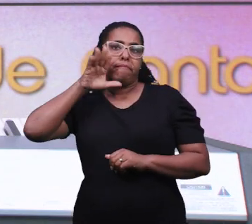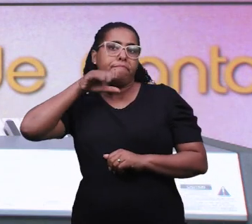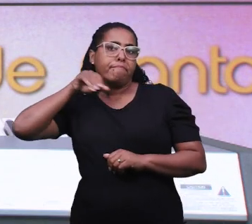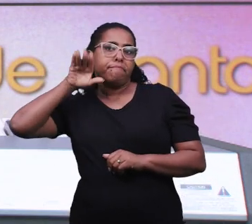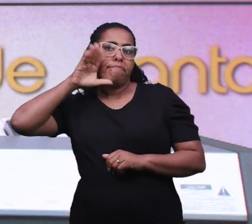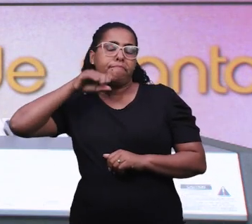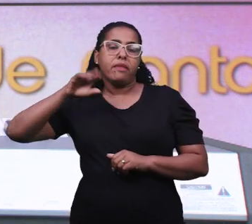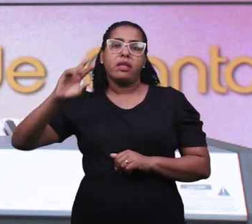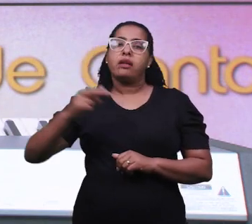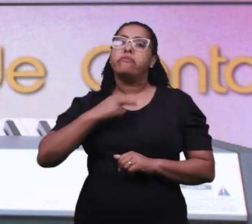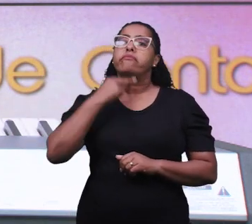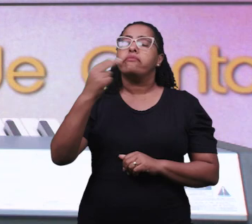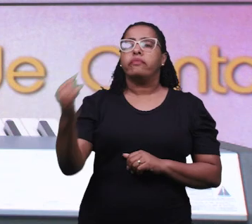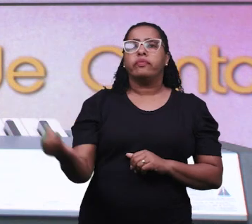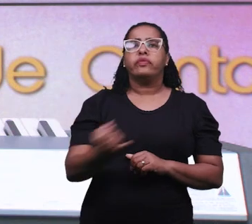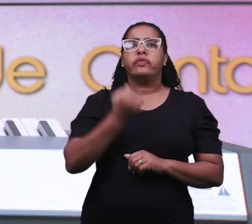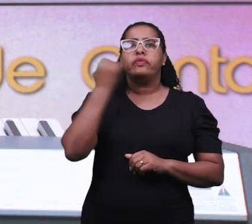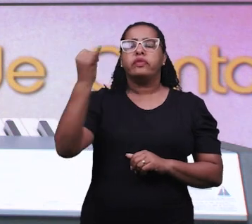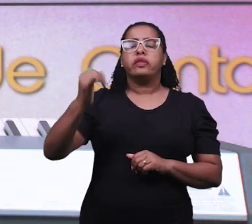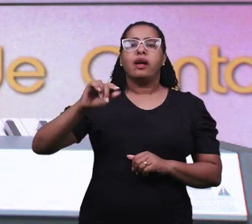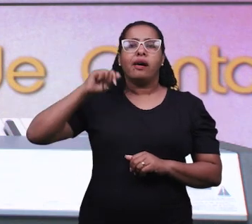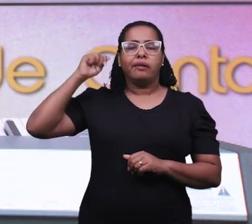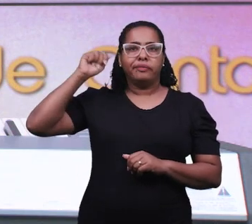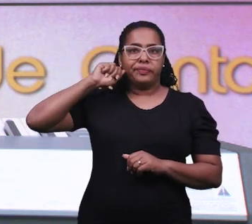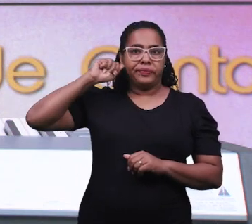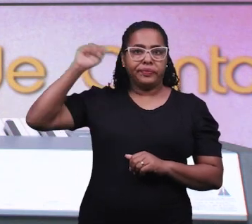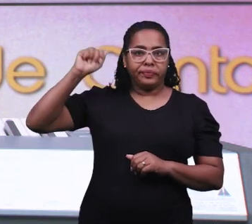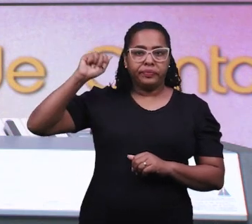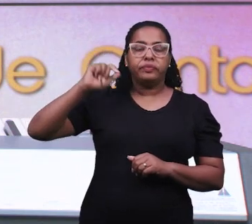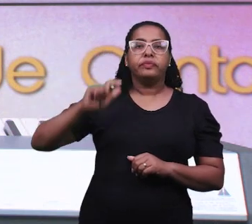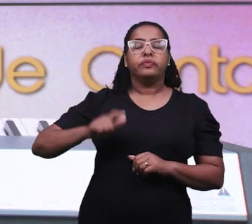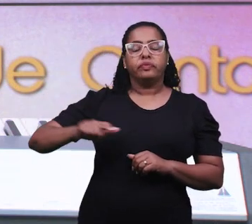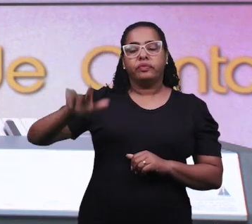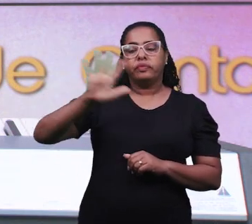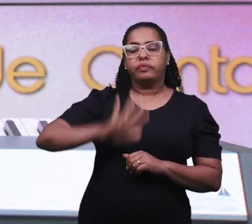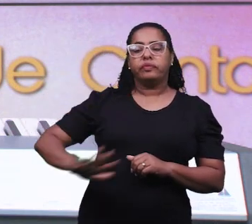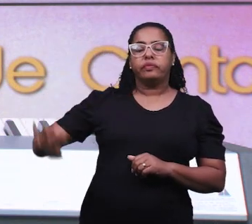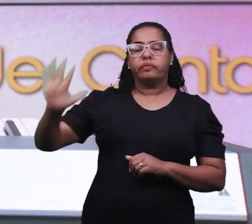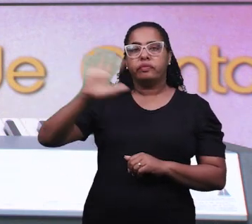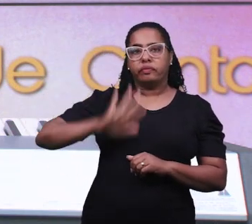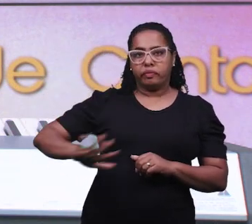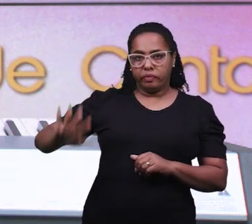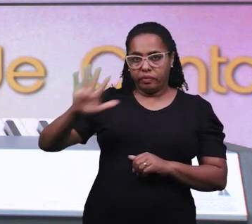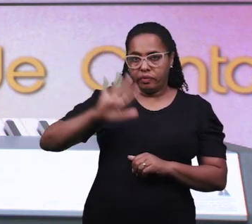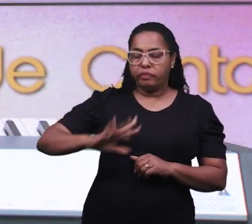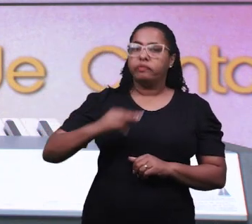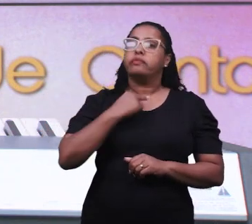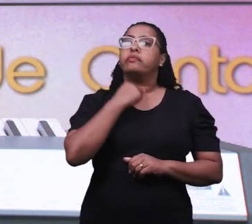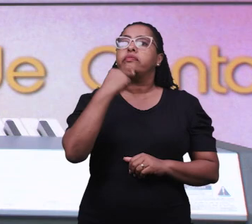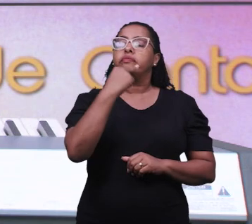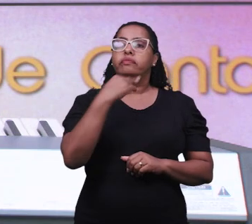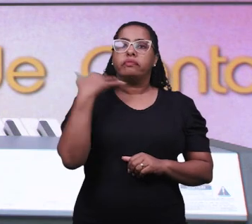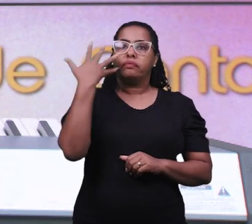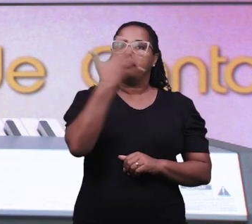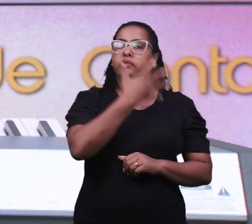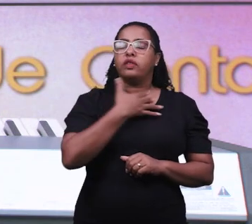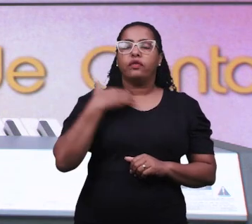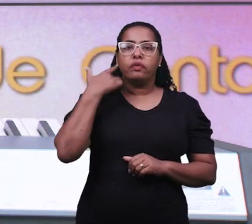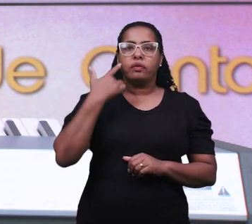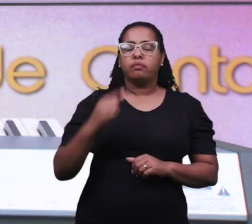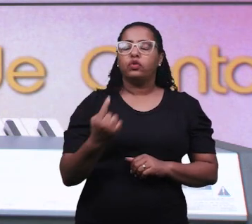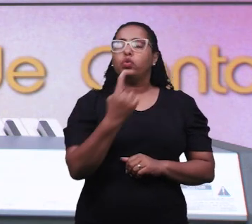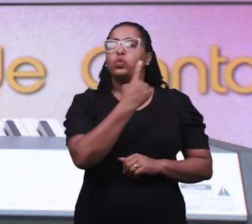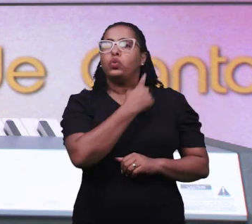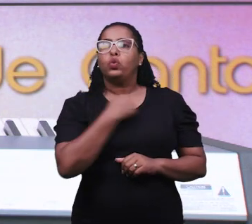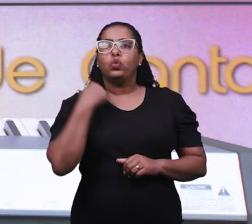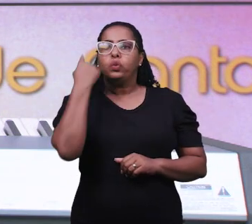como importantes atores desse cenário da produção vocal. Um